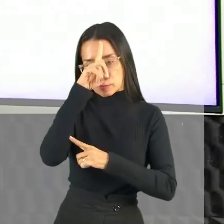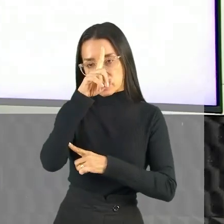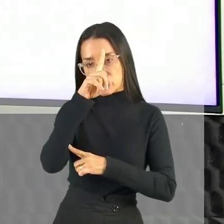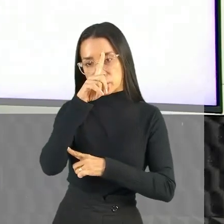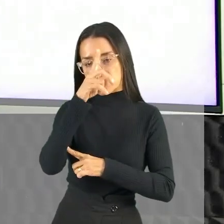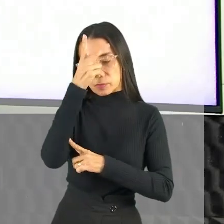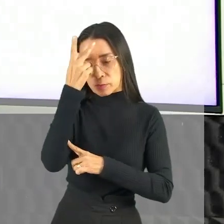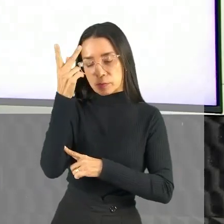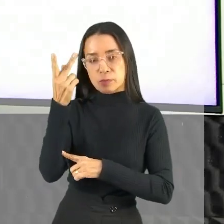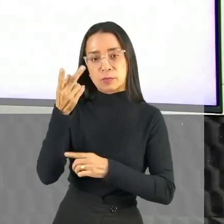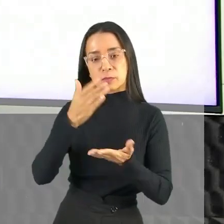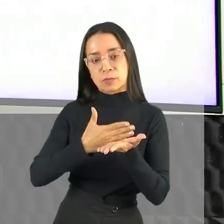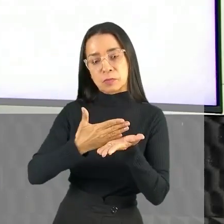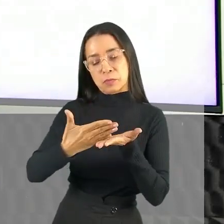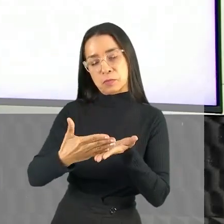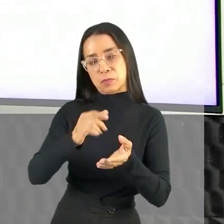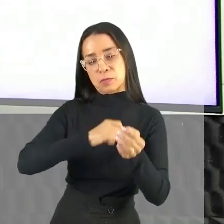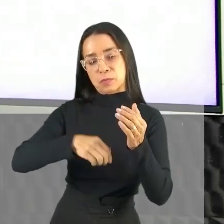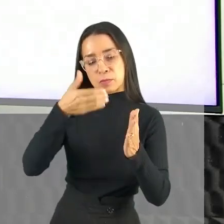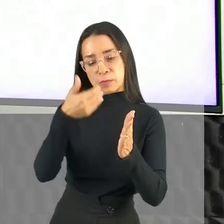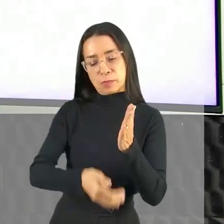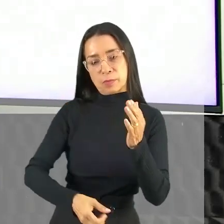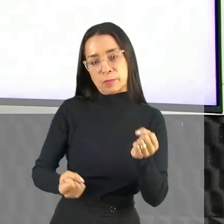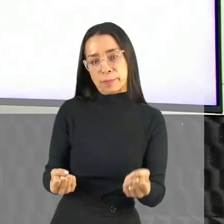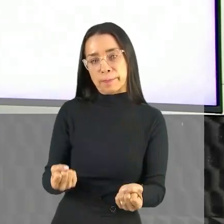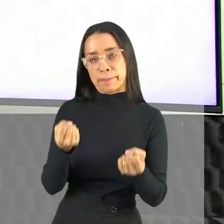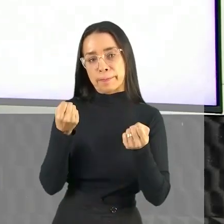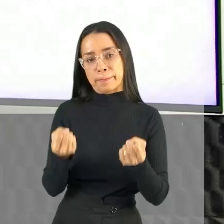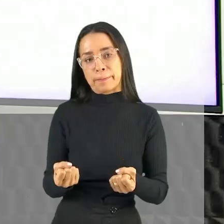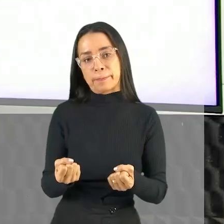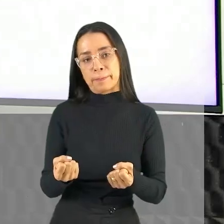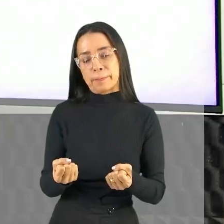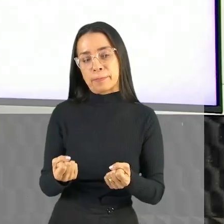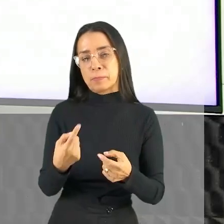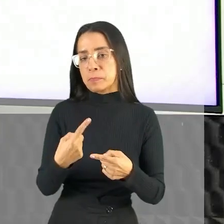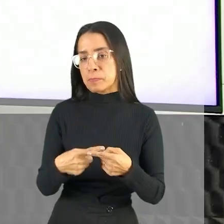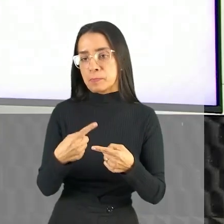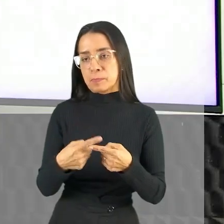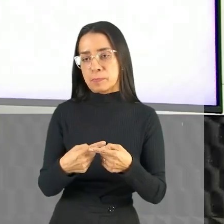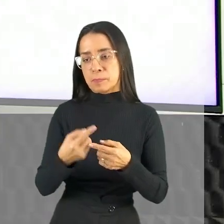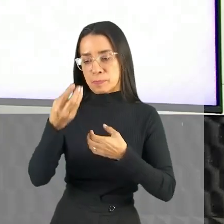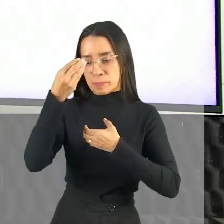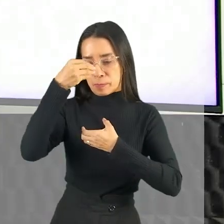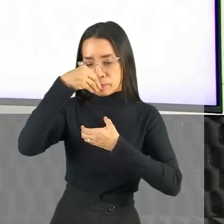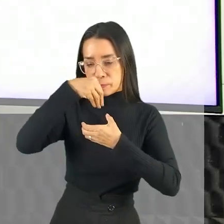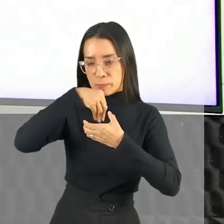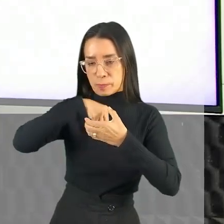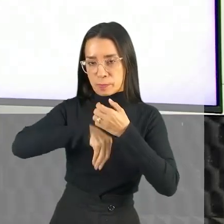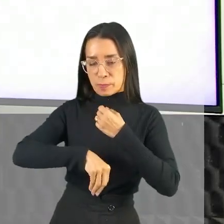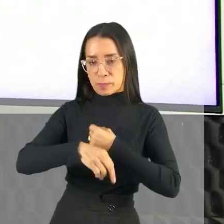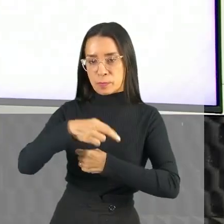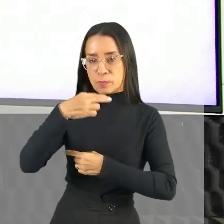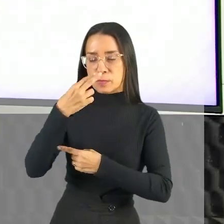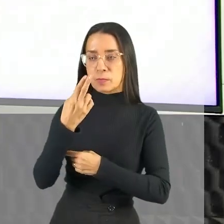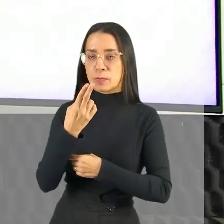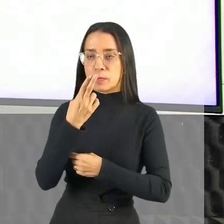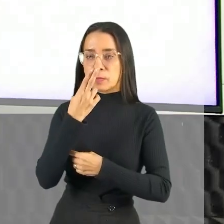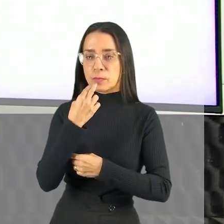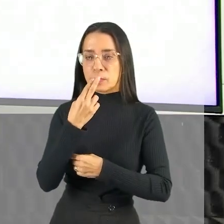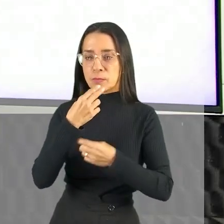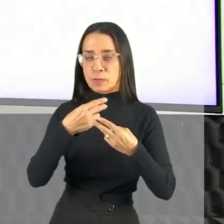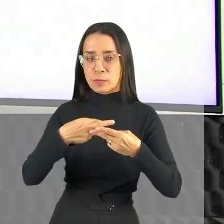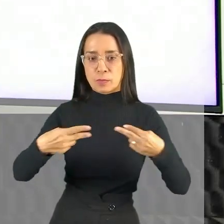peso rapidamente, em virtude da má absorção de nutrientes. A estrutura celular